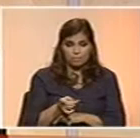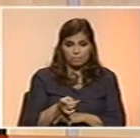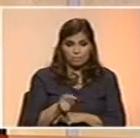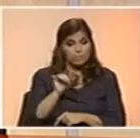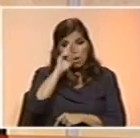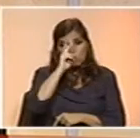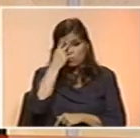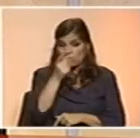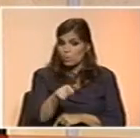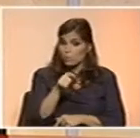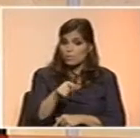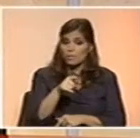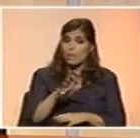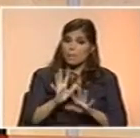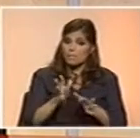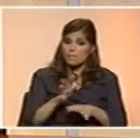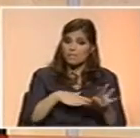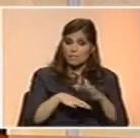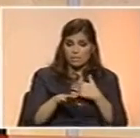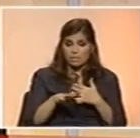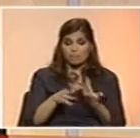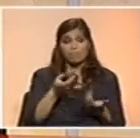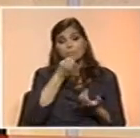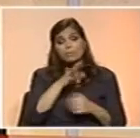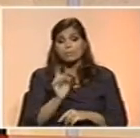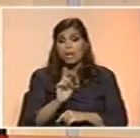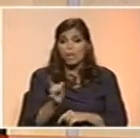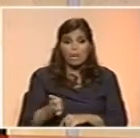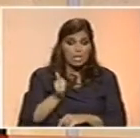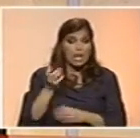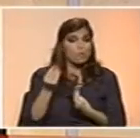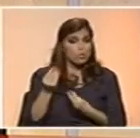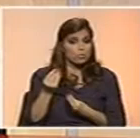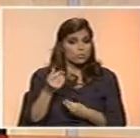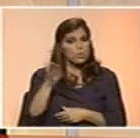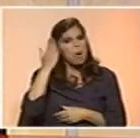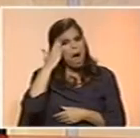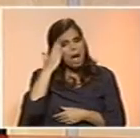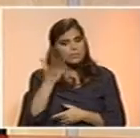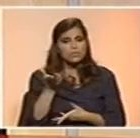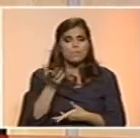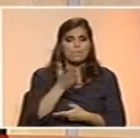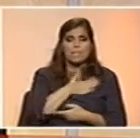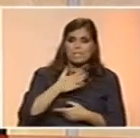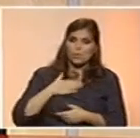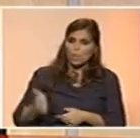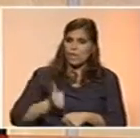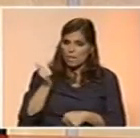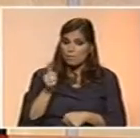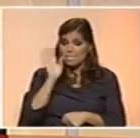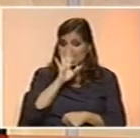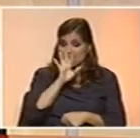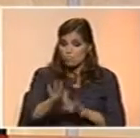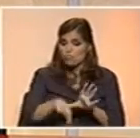esse esforço que nós temos que fazer, sem perder nada com isso, e ganhando muito, eu acho que em termos de saúde, que se ganha muito pela opção vegetariana, em